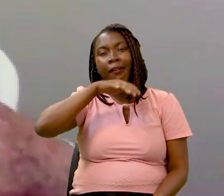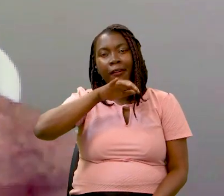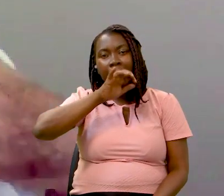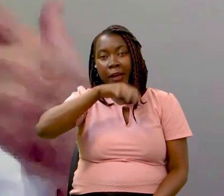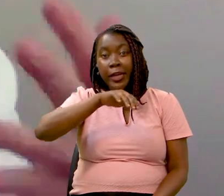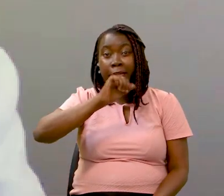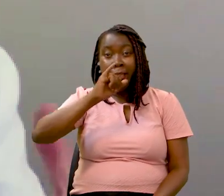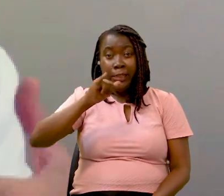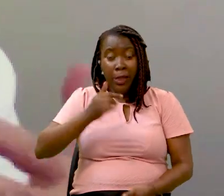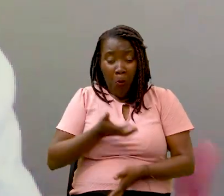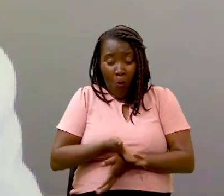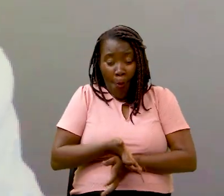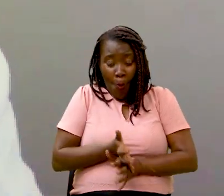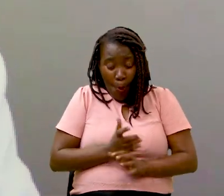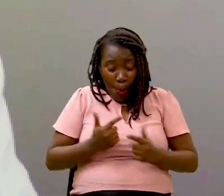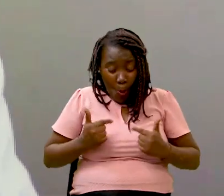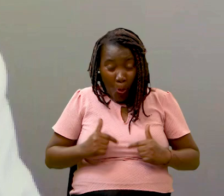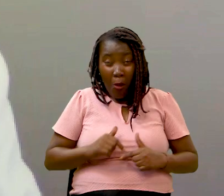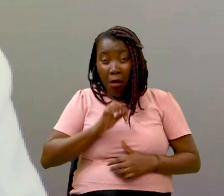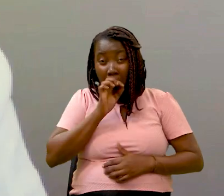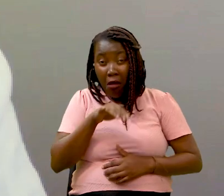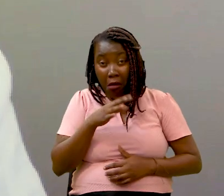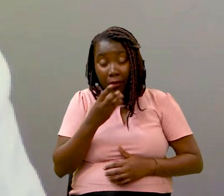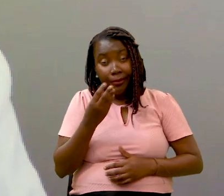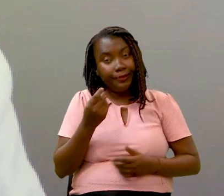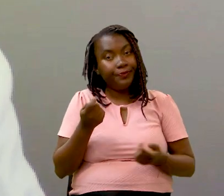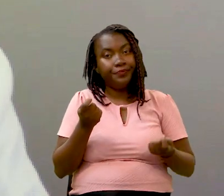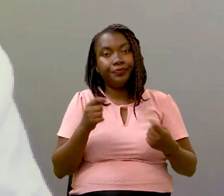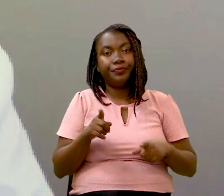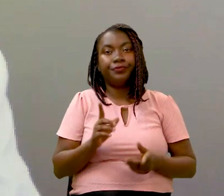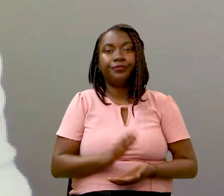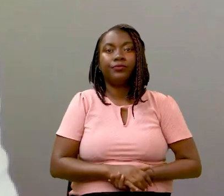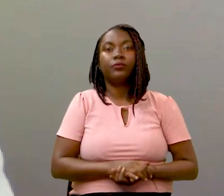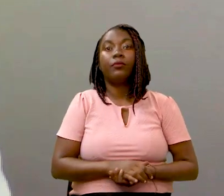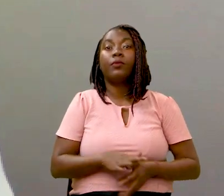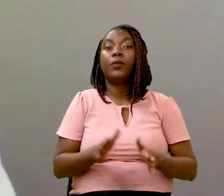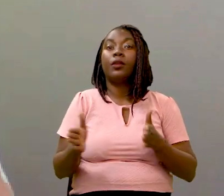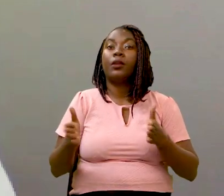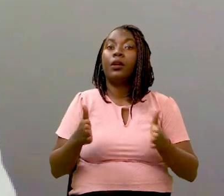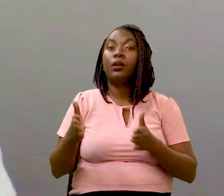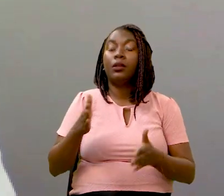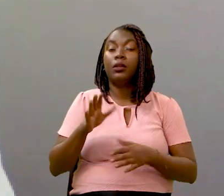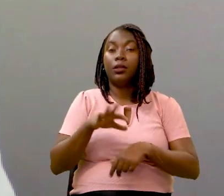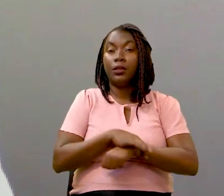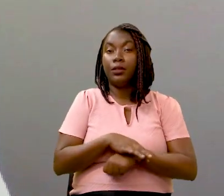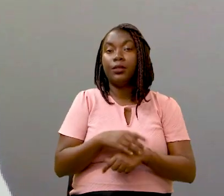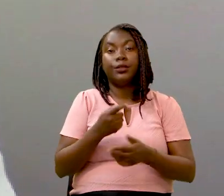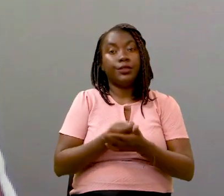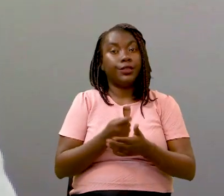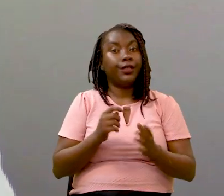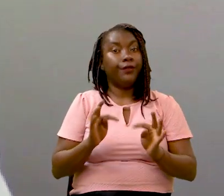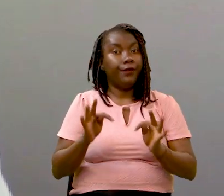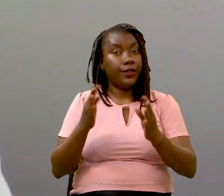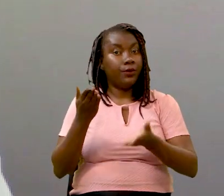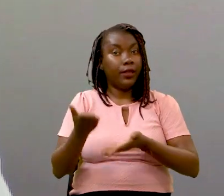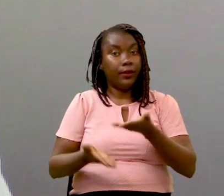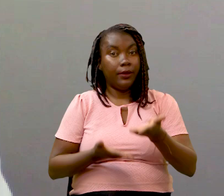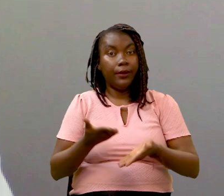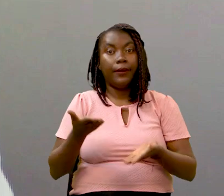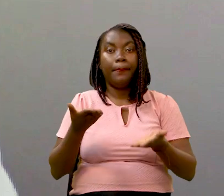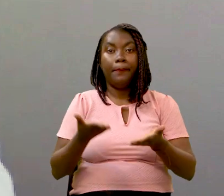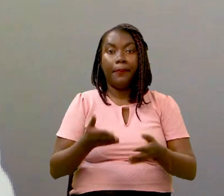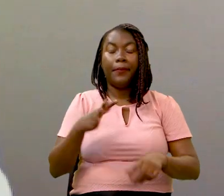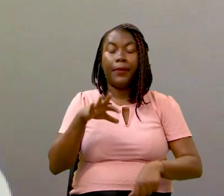desidratar por excesso de vômito, então a necessidade de hidratação. Então é isso, durante a crise nós temos que fazer o